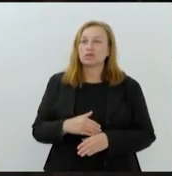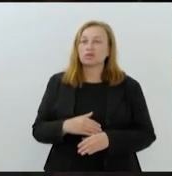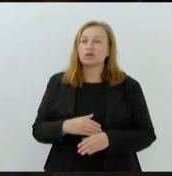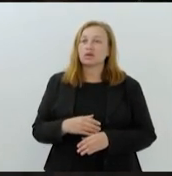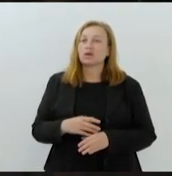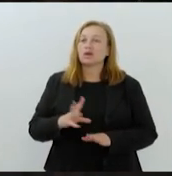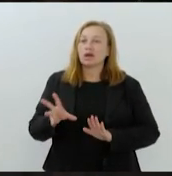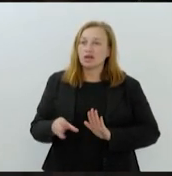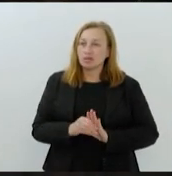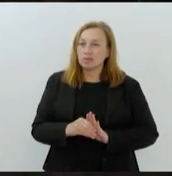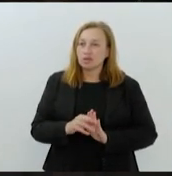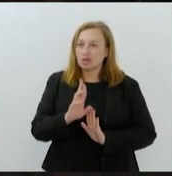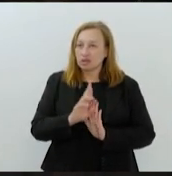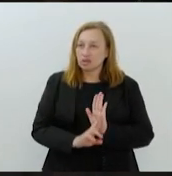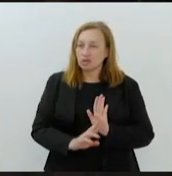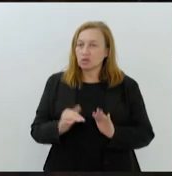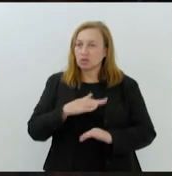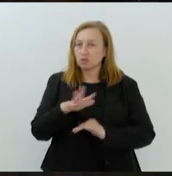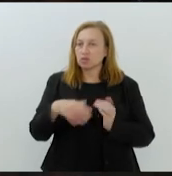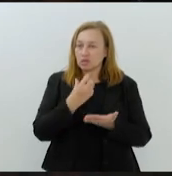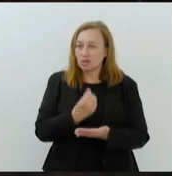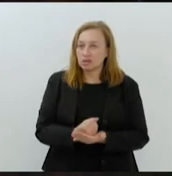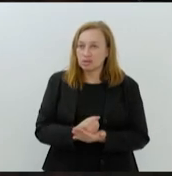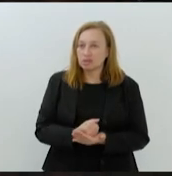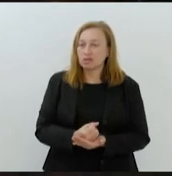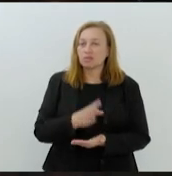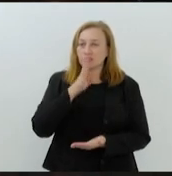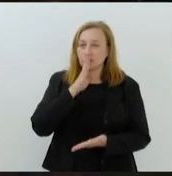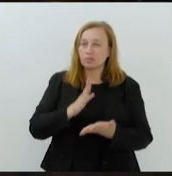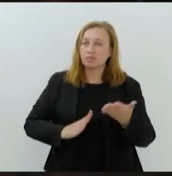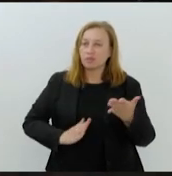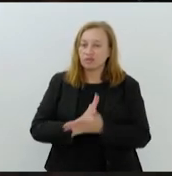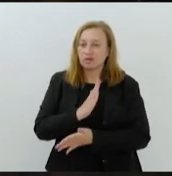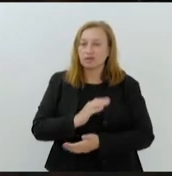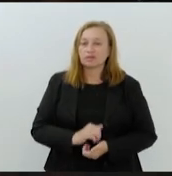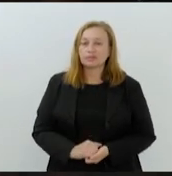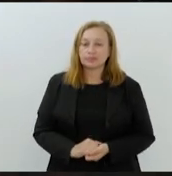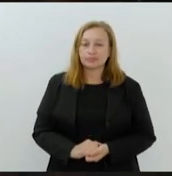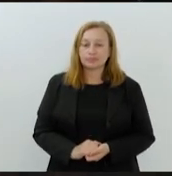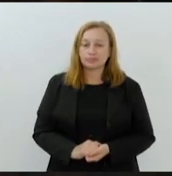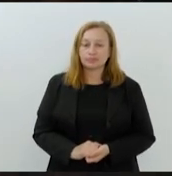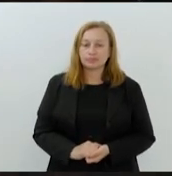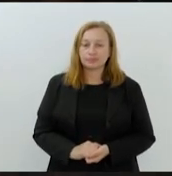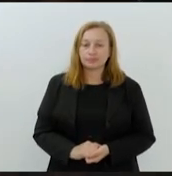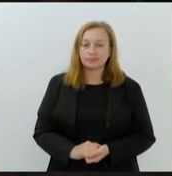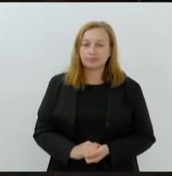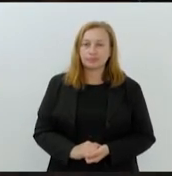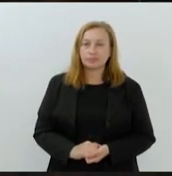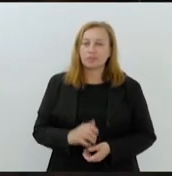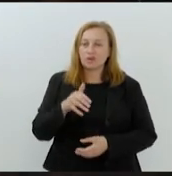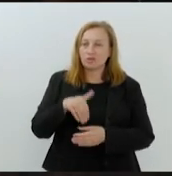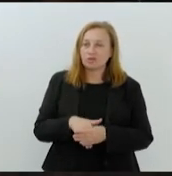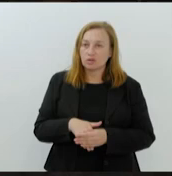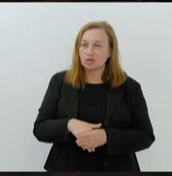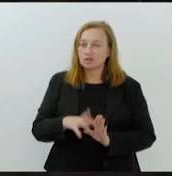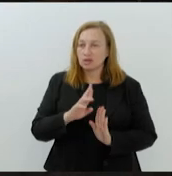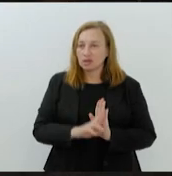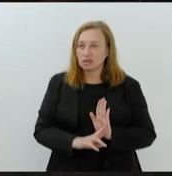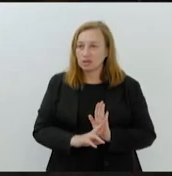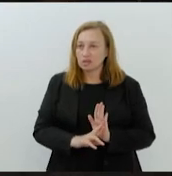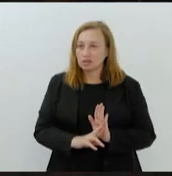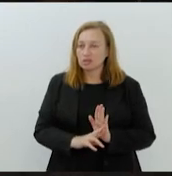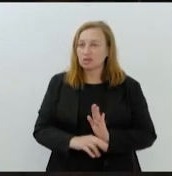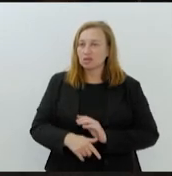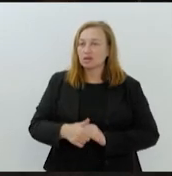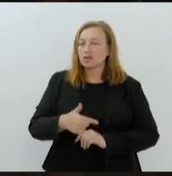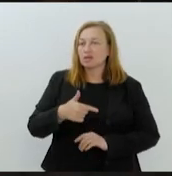de redação. Os senhores que aprovam permaneçam como estão. Aprovado. Em votação, a redação do vencido,